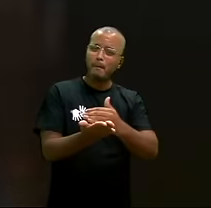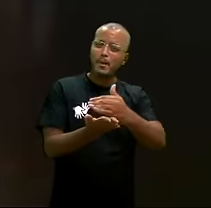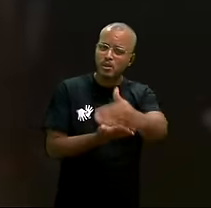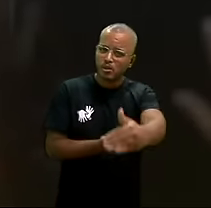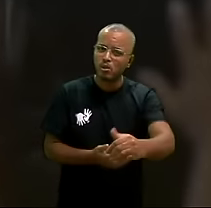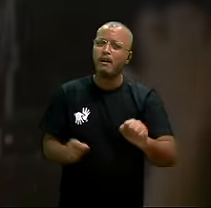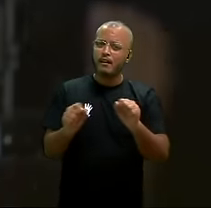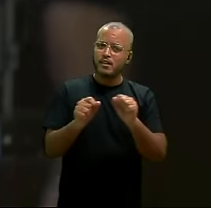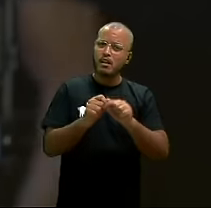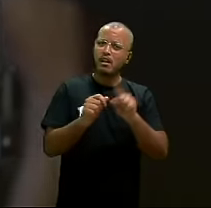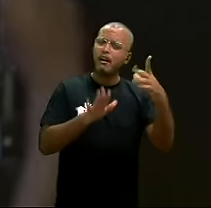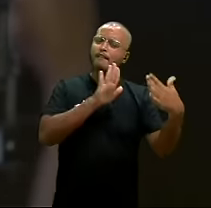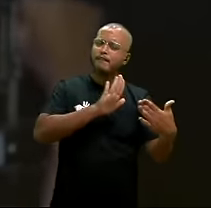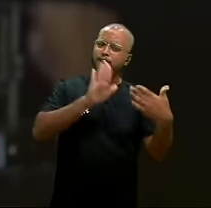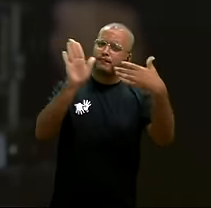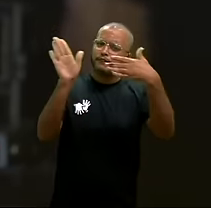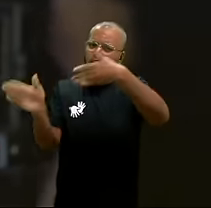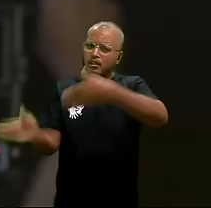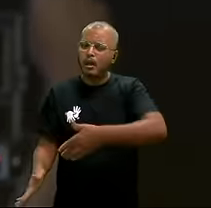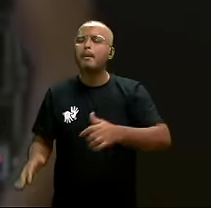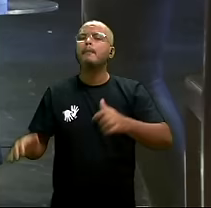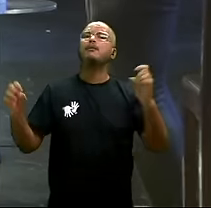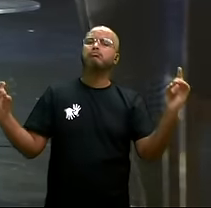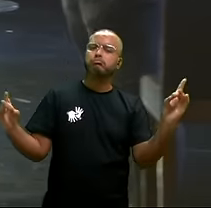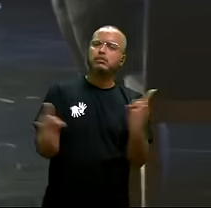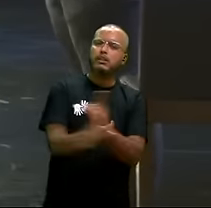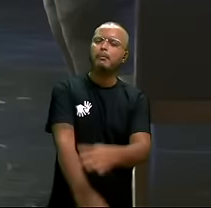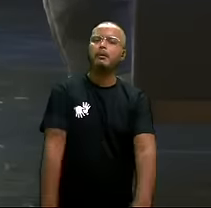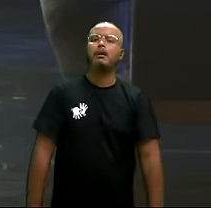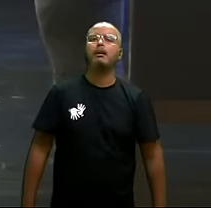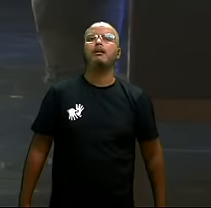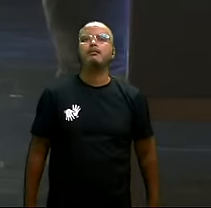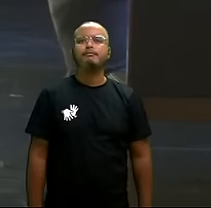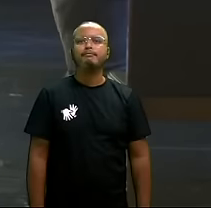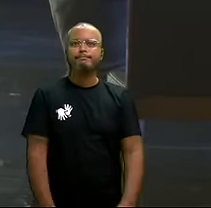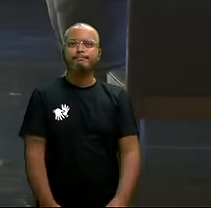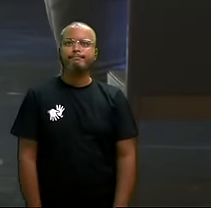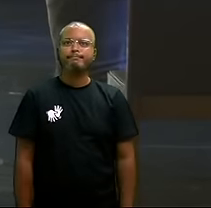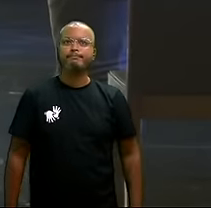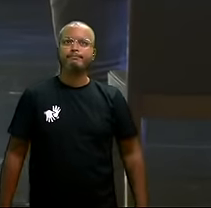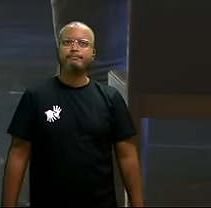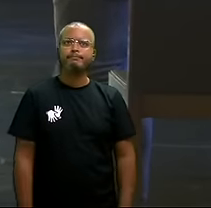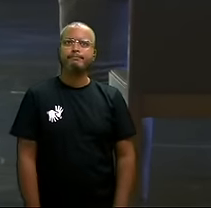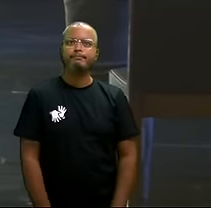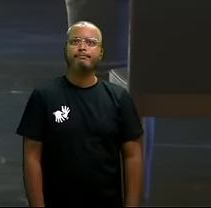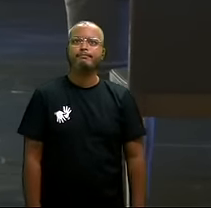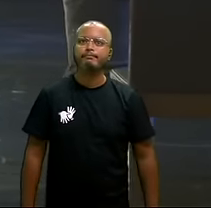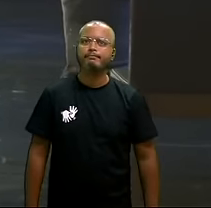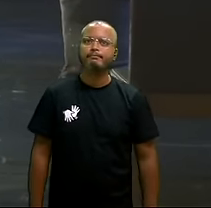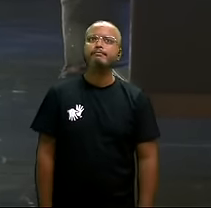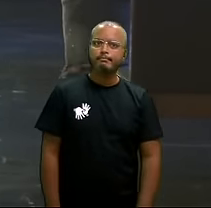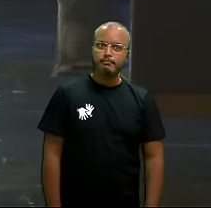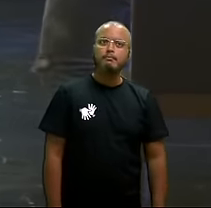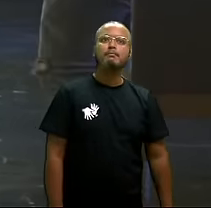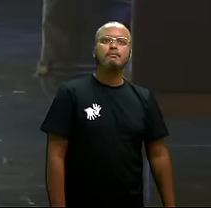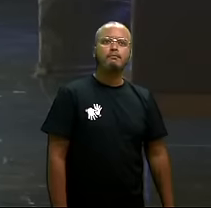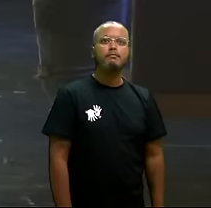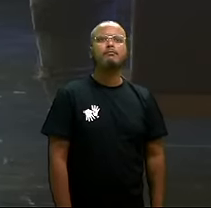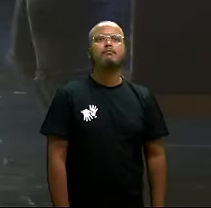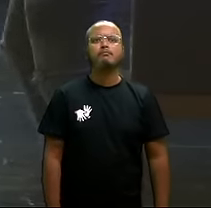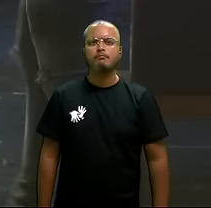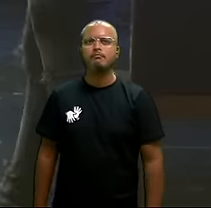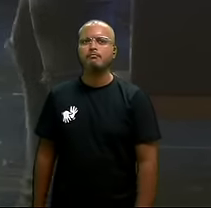é fiel para completá-la.